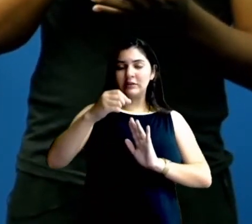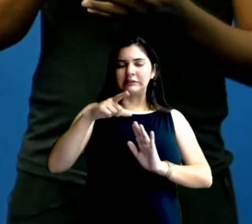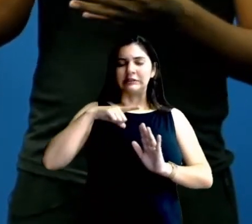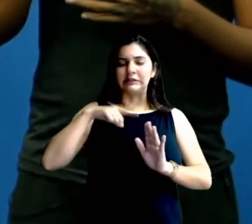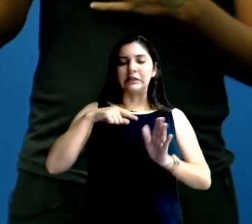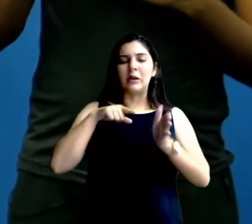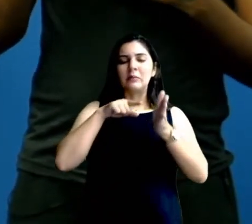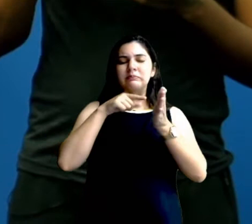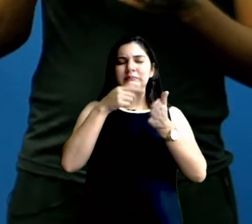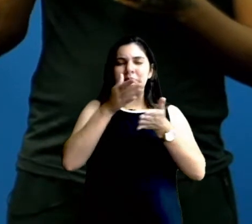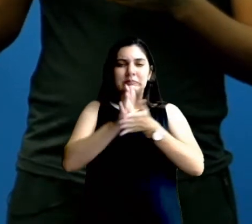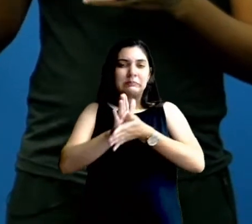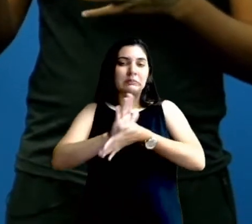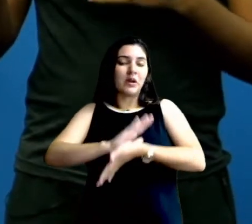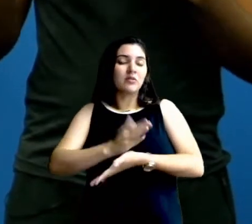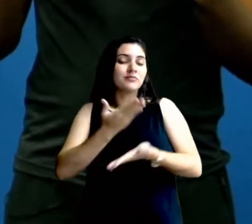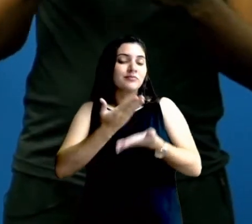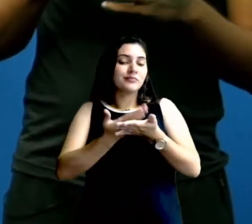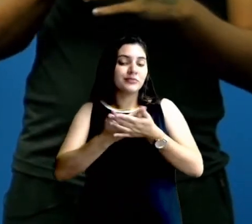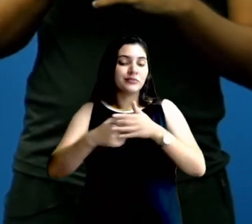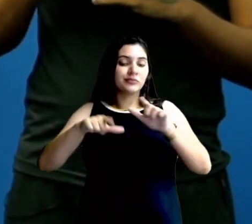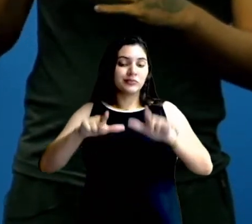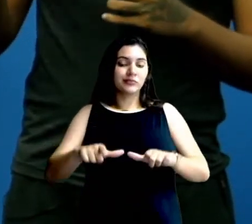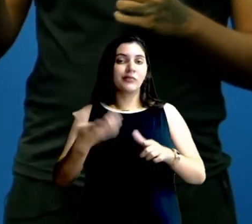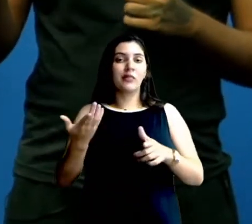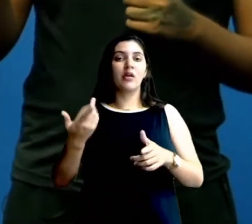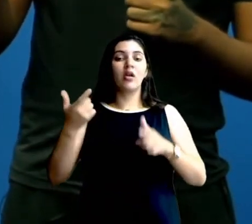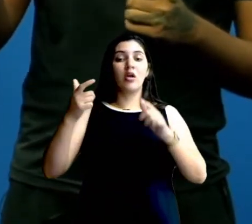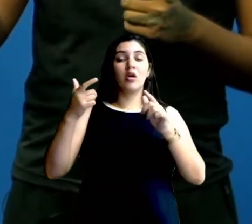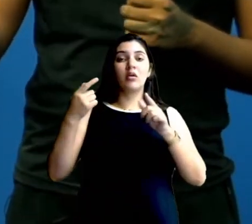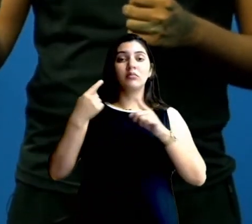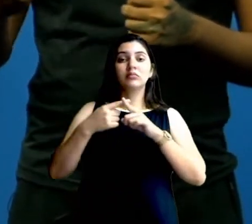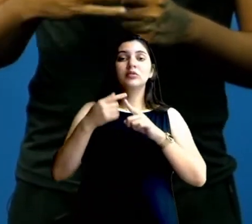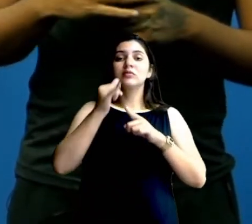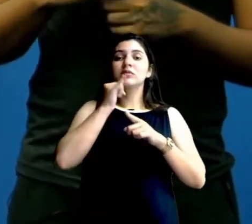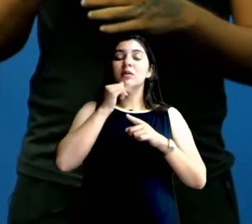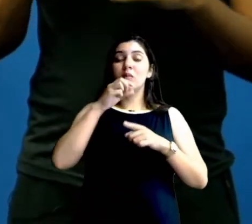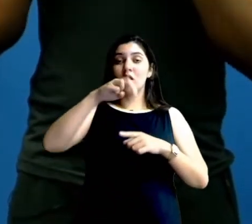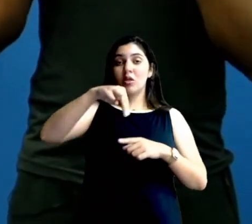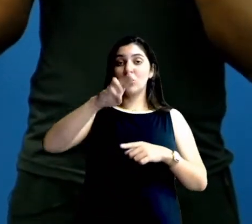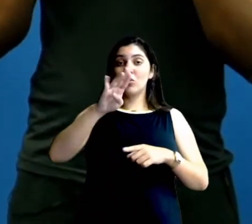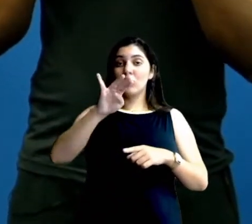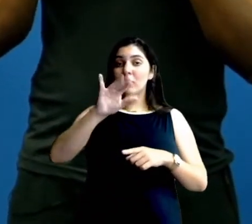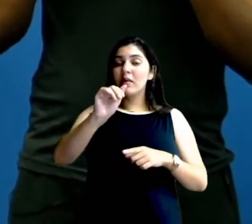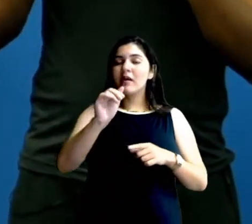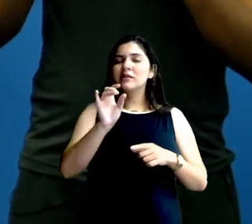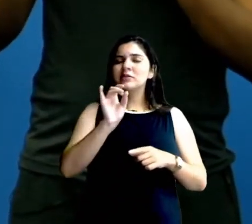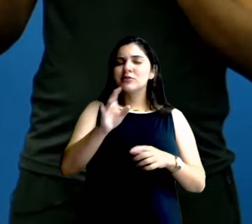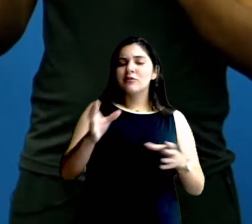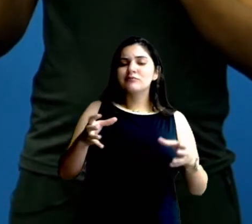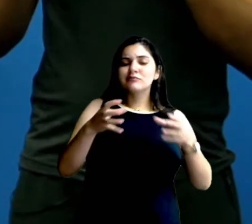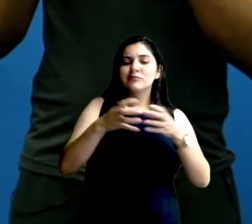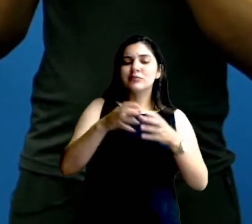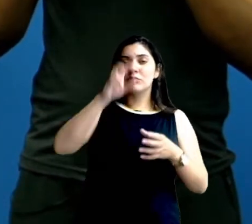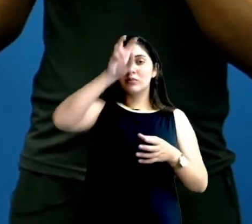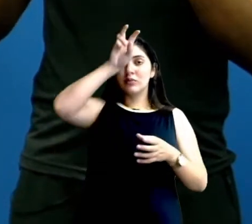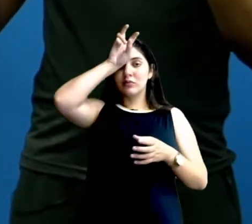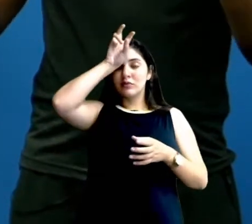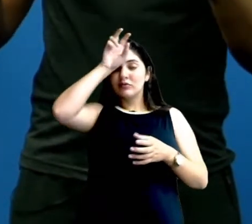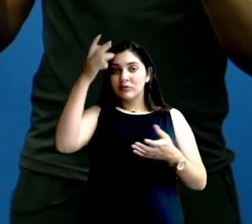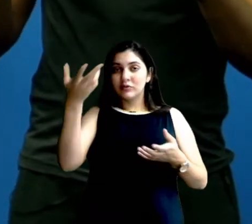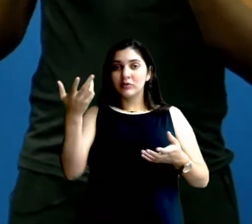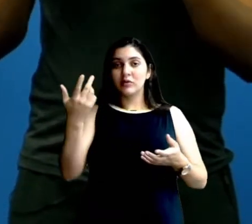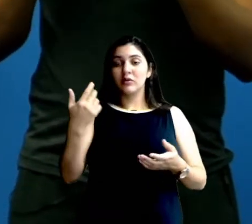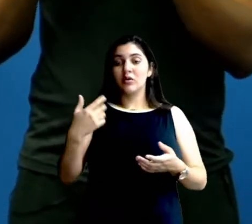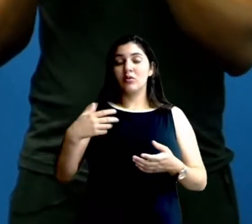desse ambiente eles acreditavam que a Núbia é o Reino de Kush era apenas uma colônia do Egito E aí achava que a Núbia é o